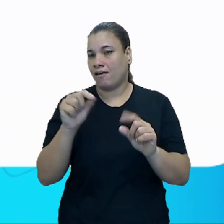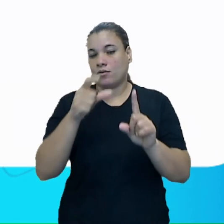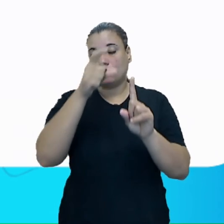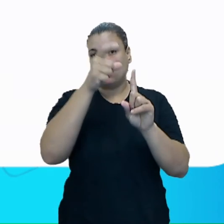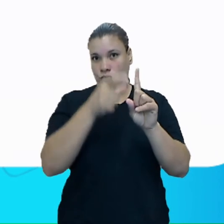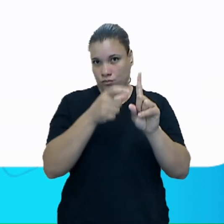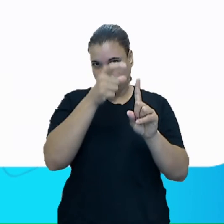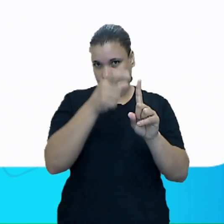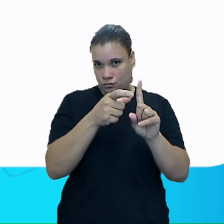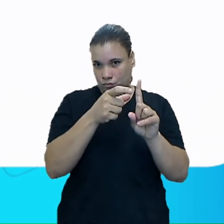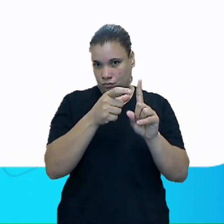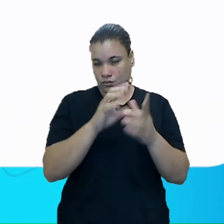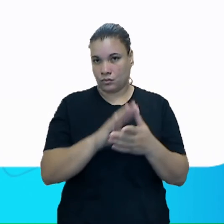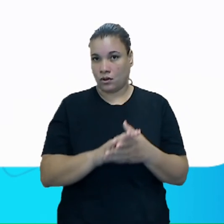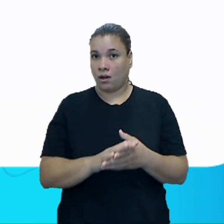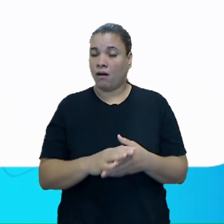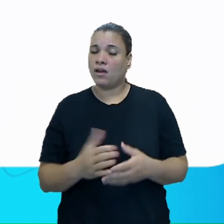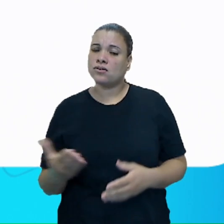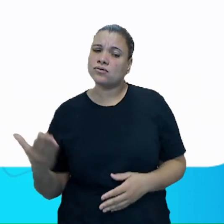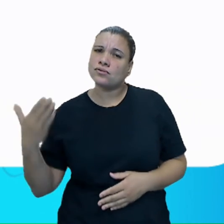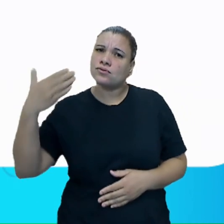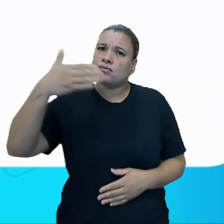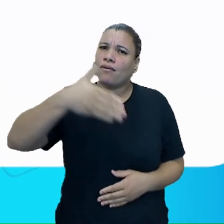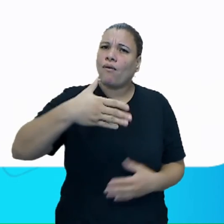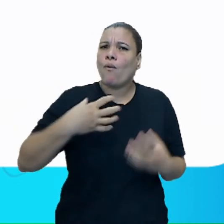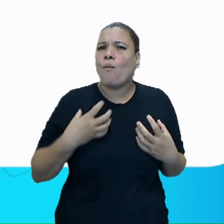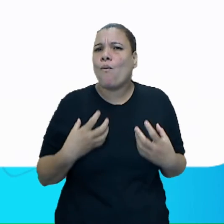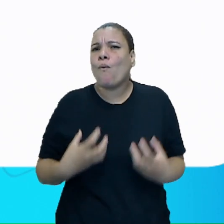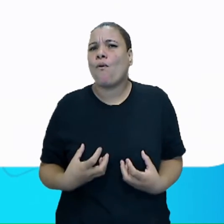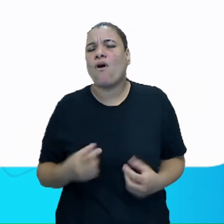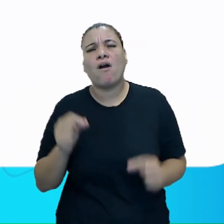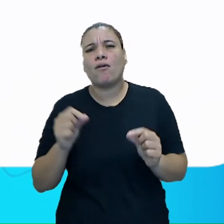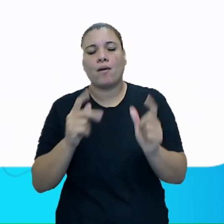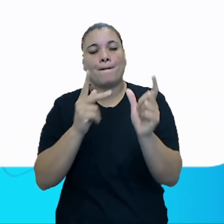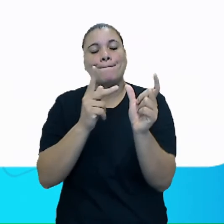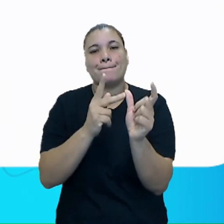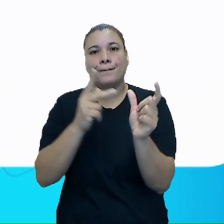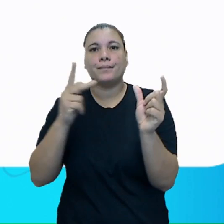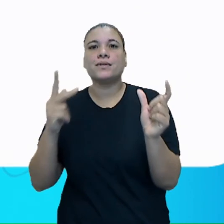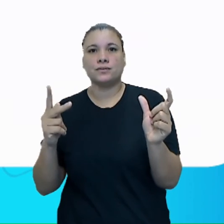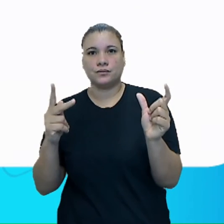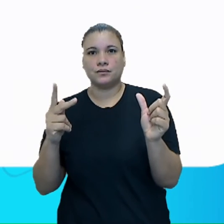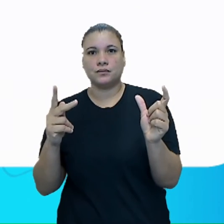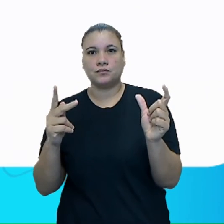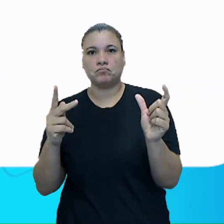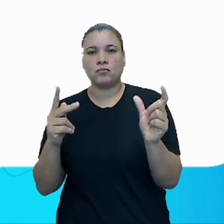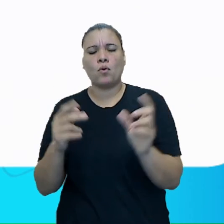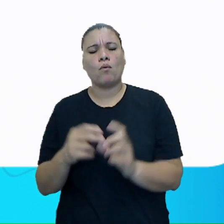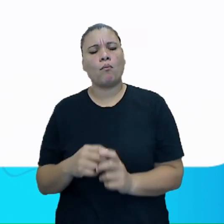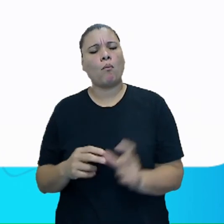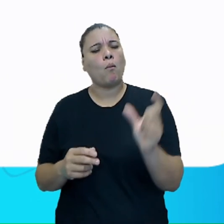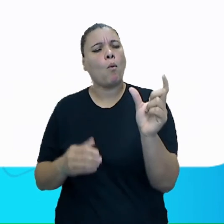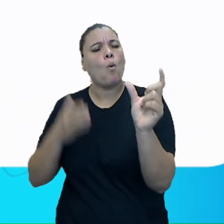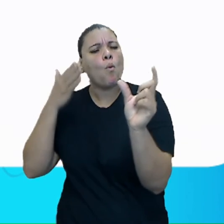predicado, e agora eu vou observar quem é o núcleo desse predicado. Chegou cansada. Bem,